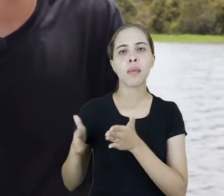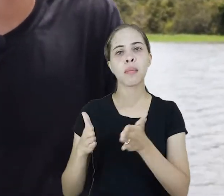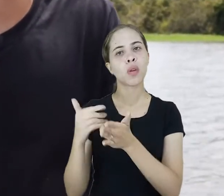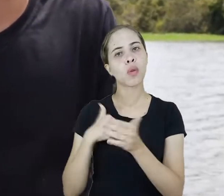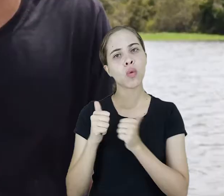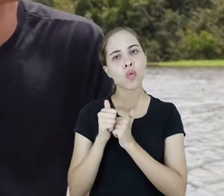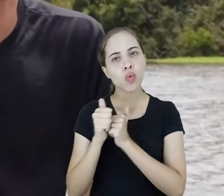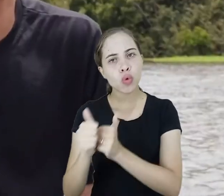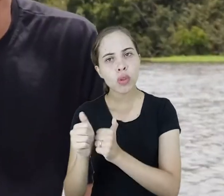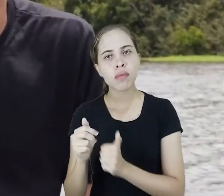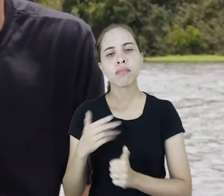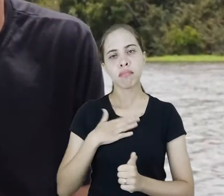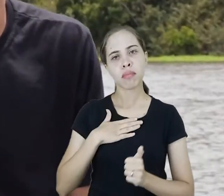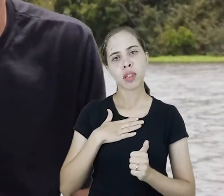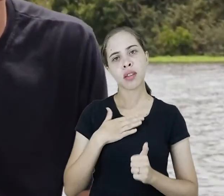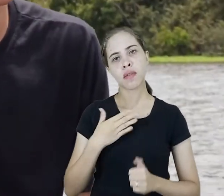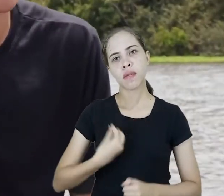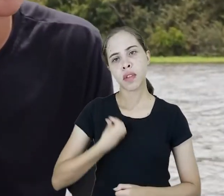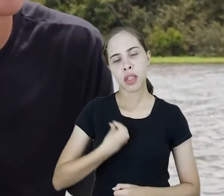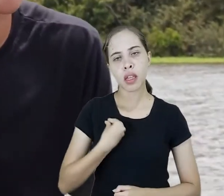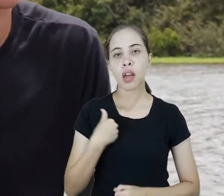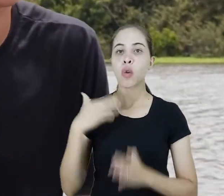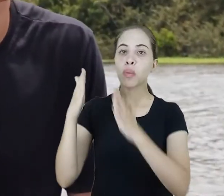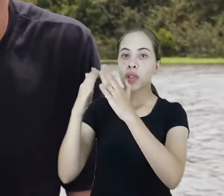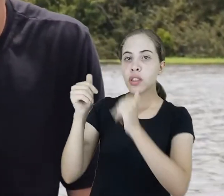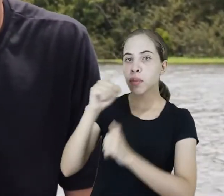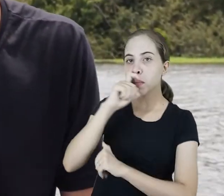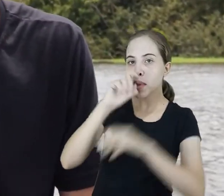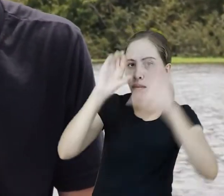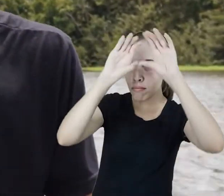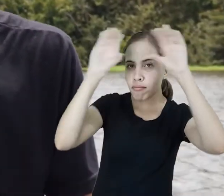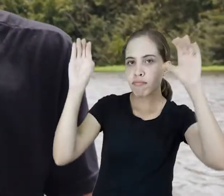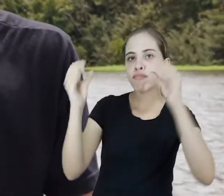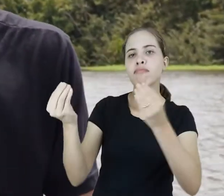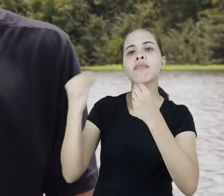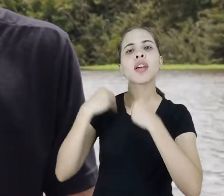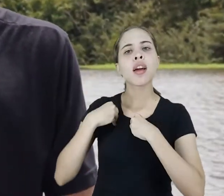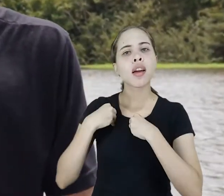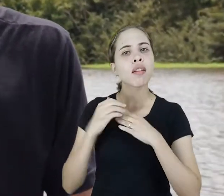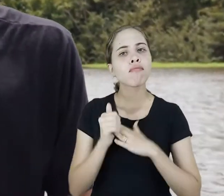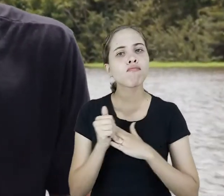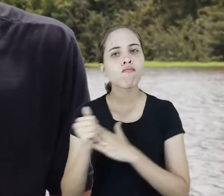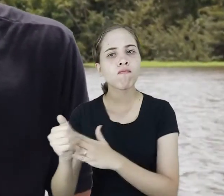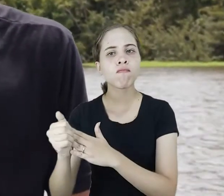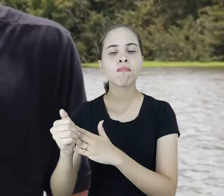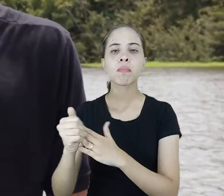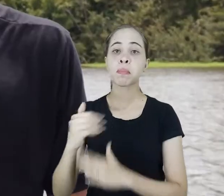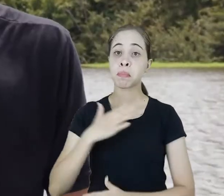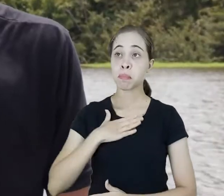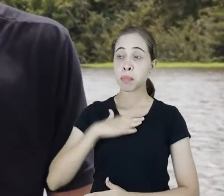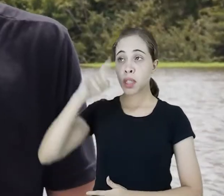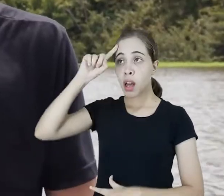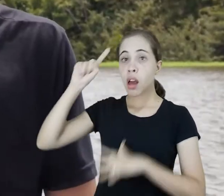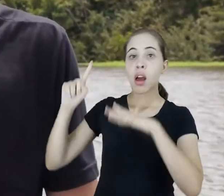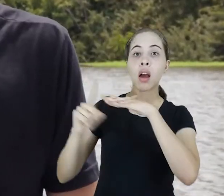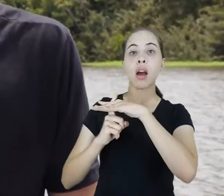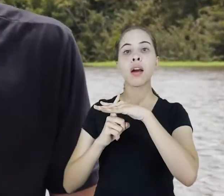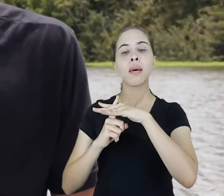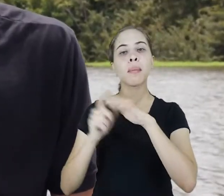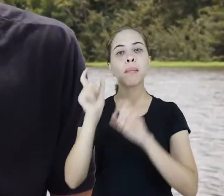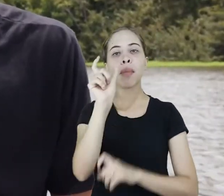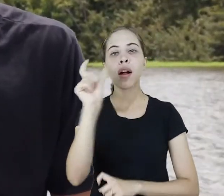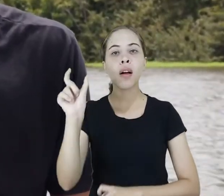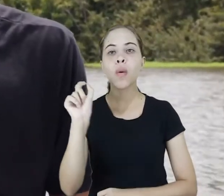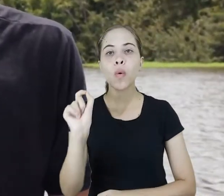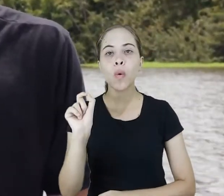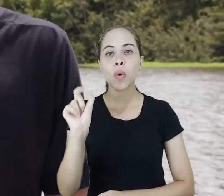na minha vida. Pedi ao Pai Celestial para me dar uma direção e na minha mente veio umas palavras